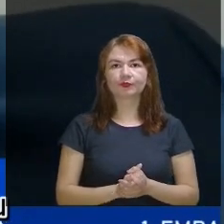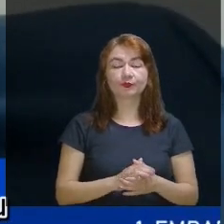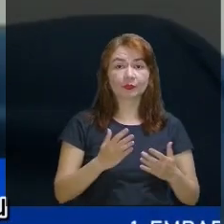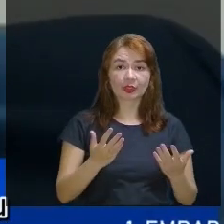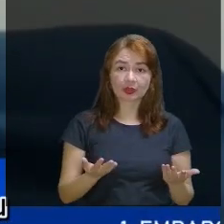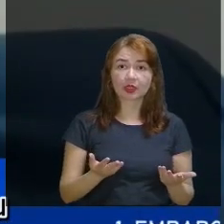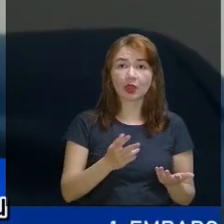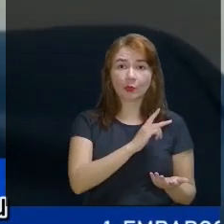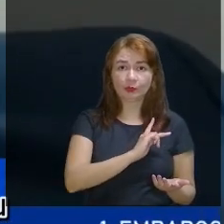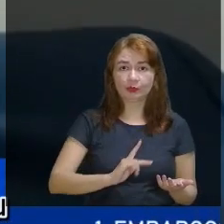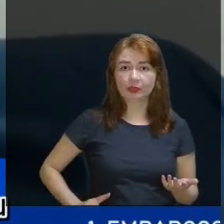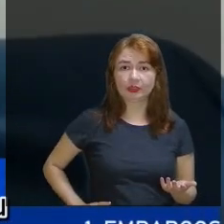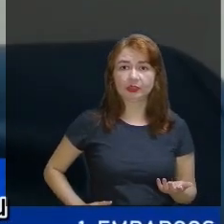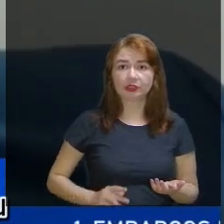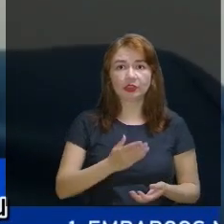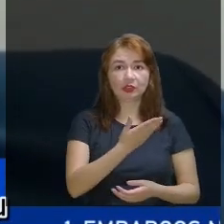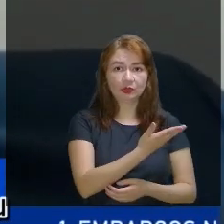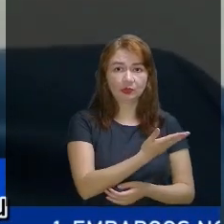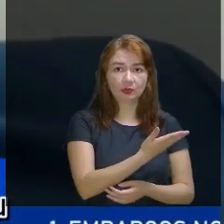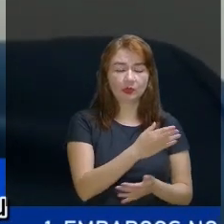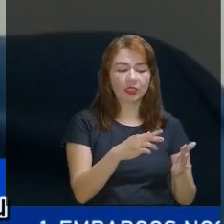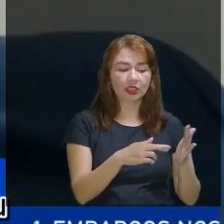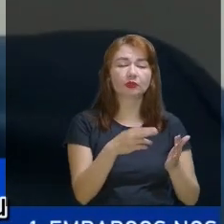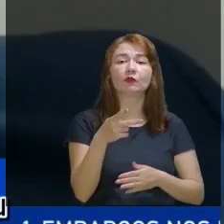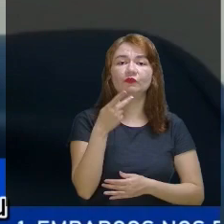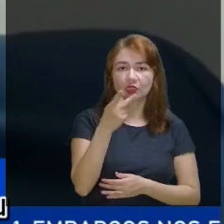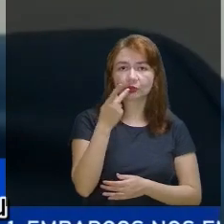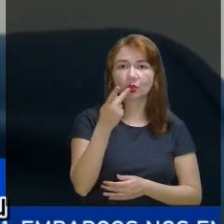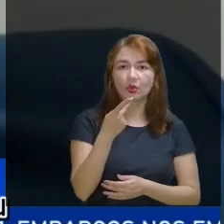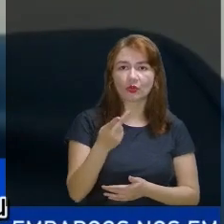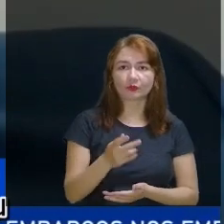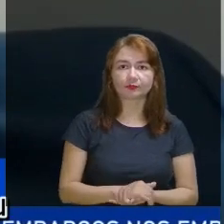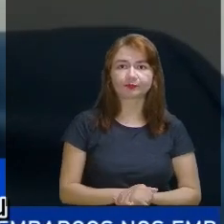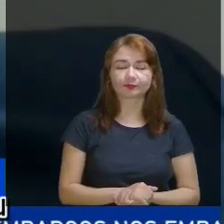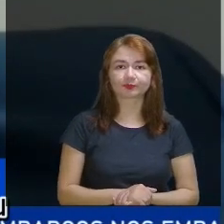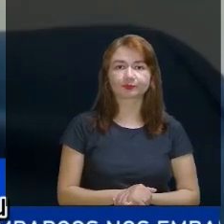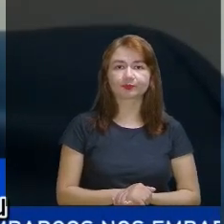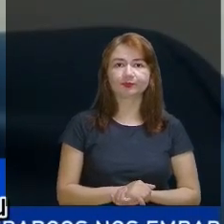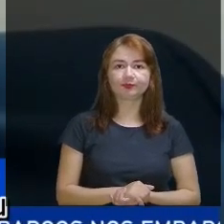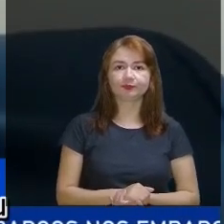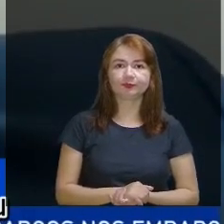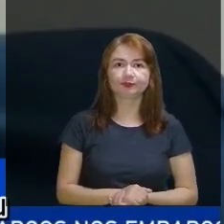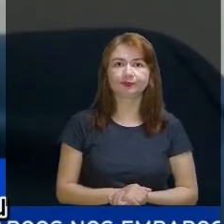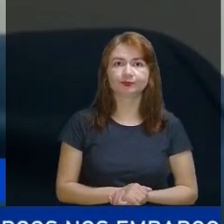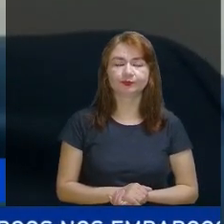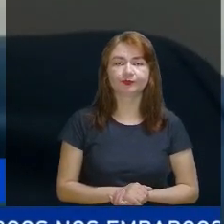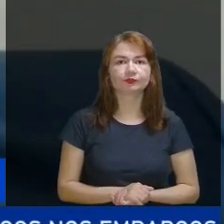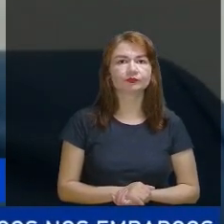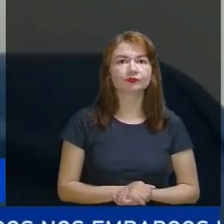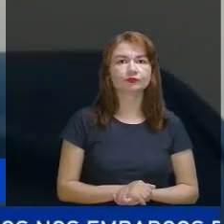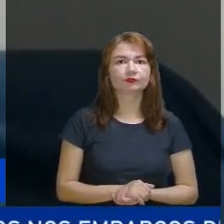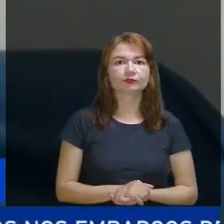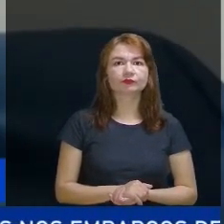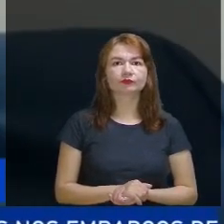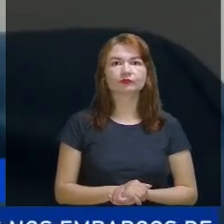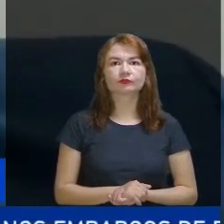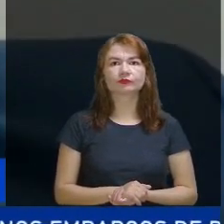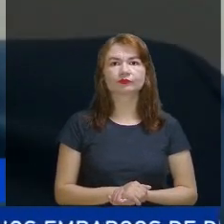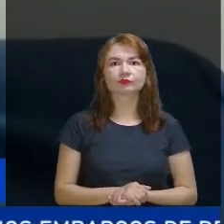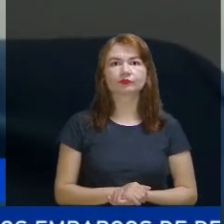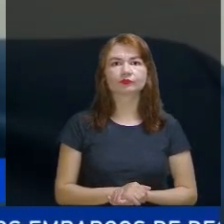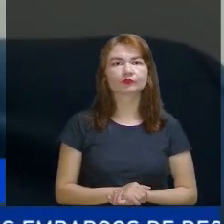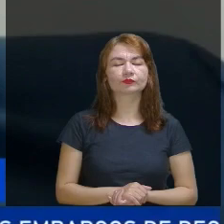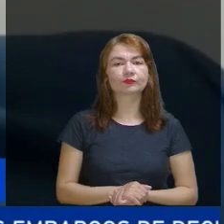bem ressaltou o eminente relator, inclusive meus votos, eu afastaria